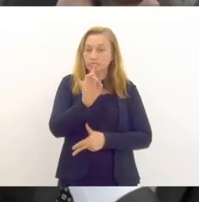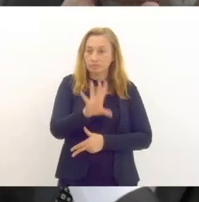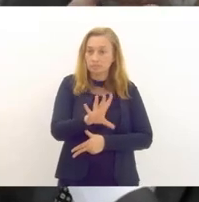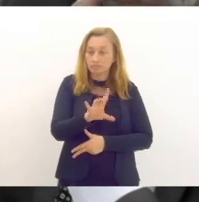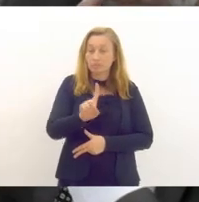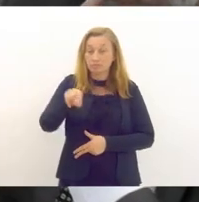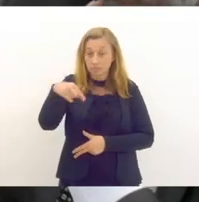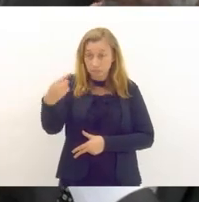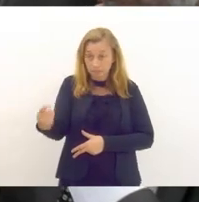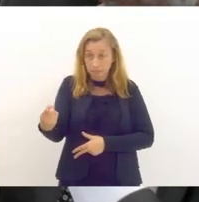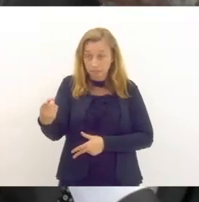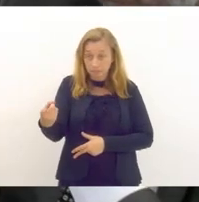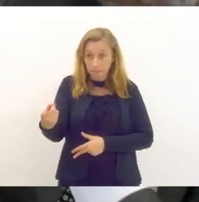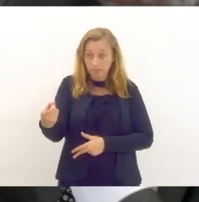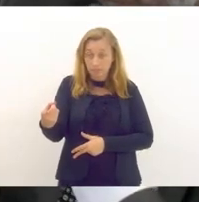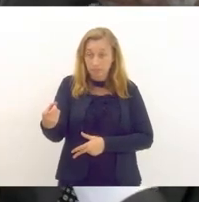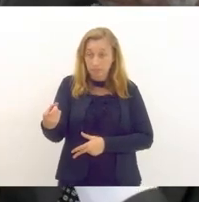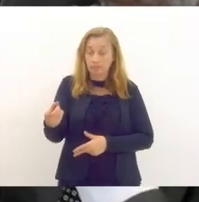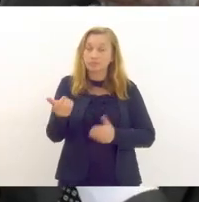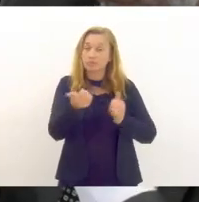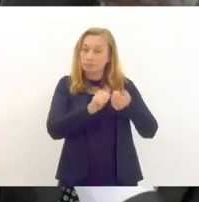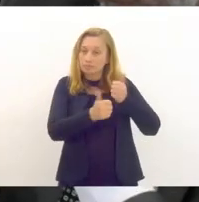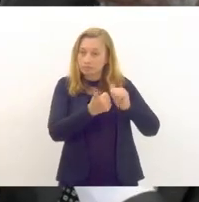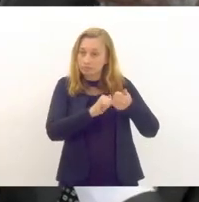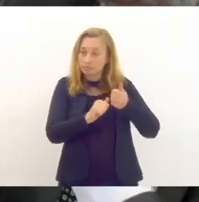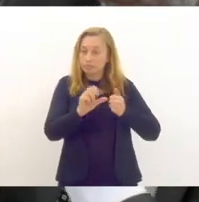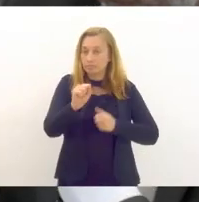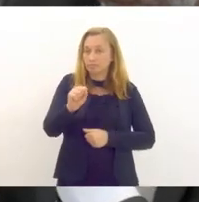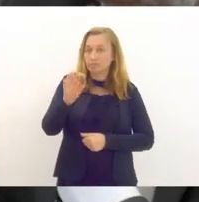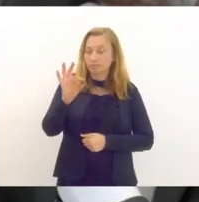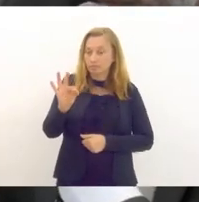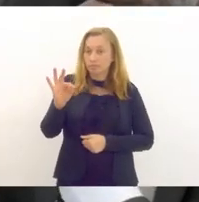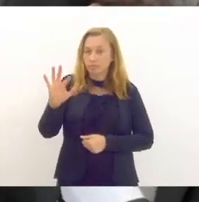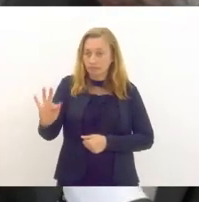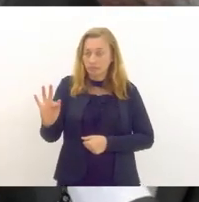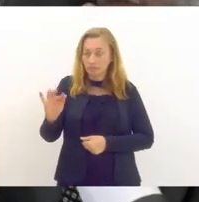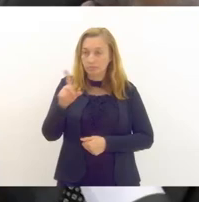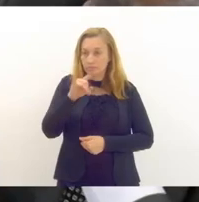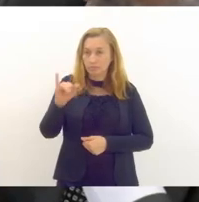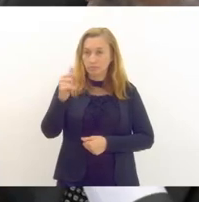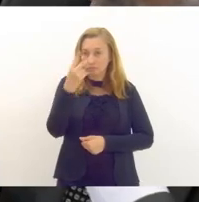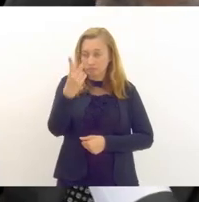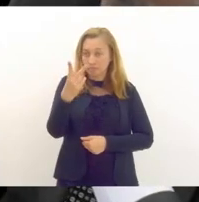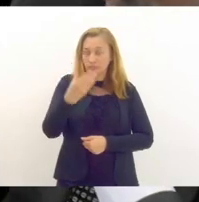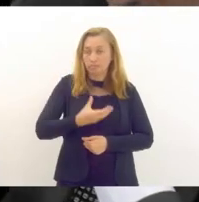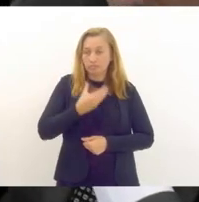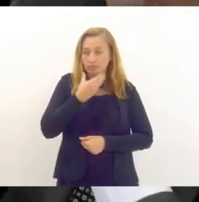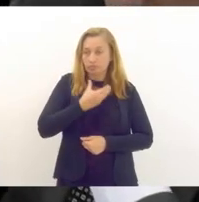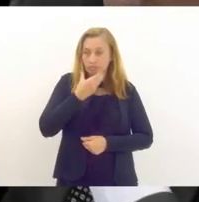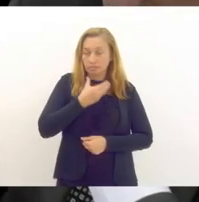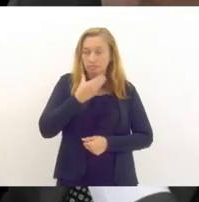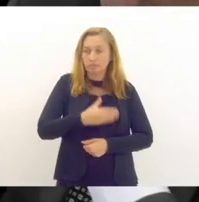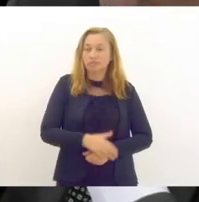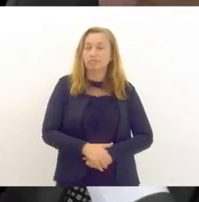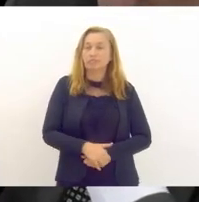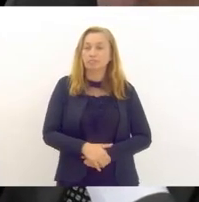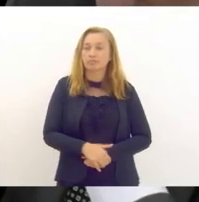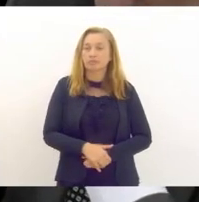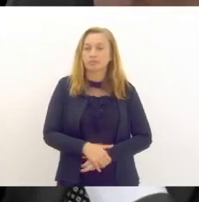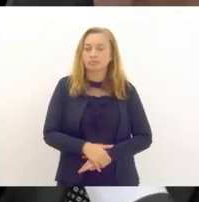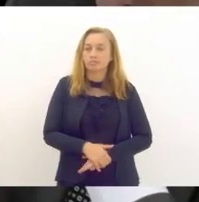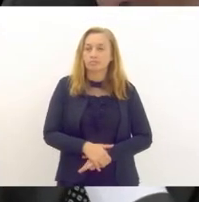após avaliação do STF a partir do dia 2 de dezembro que aí a gente teria segurança